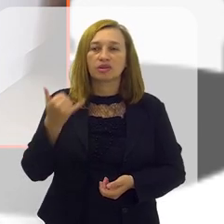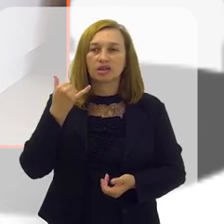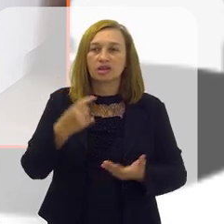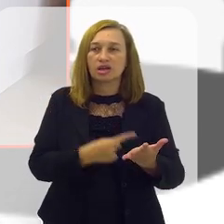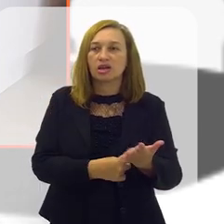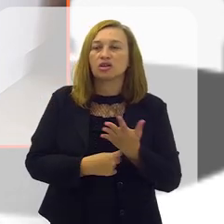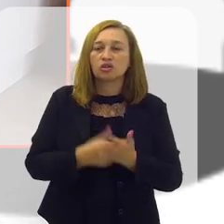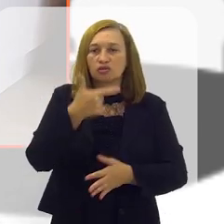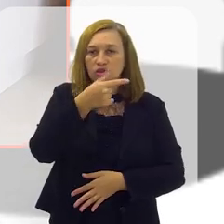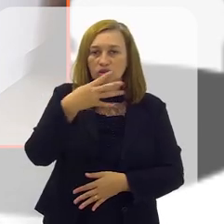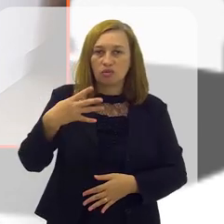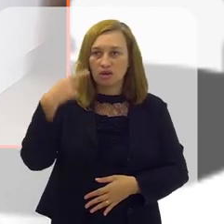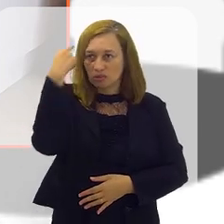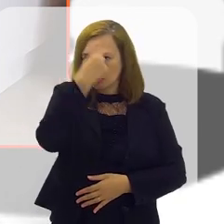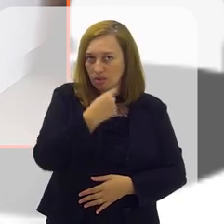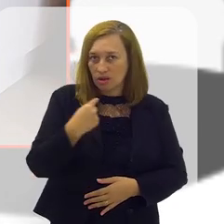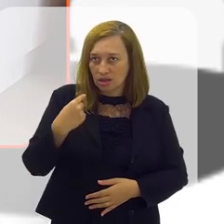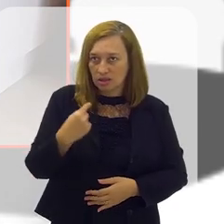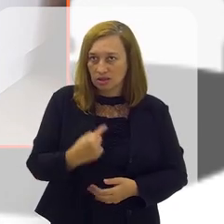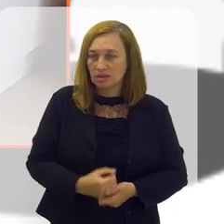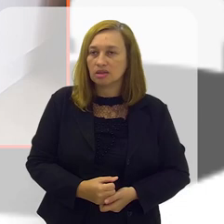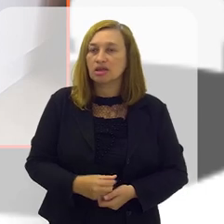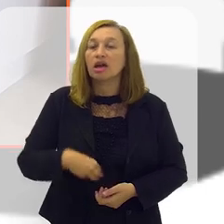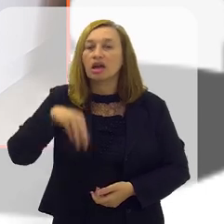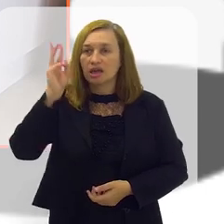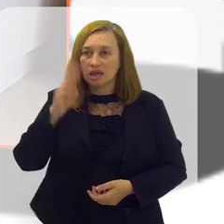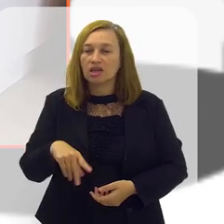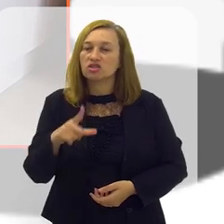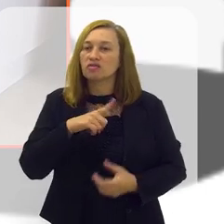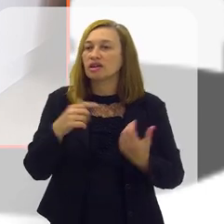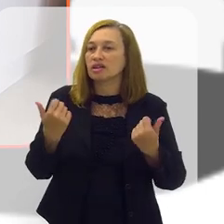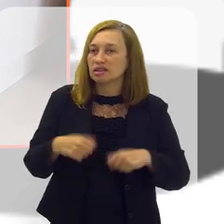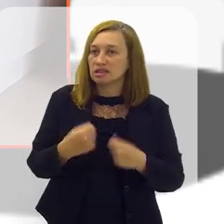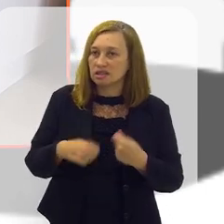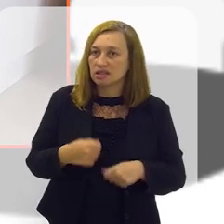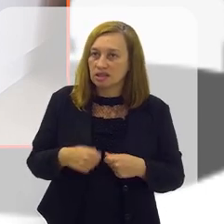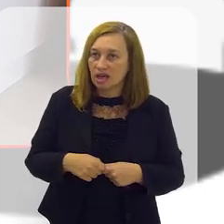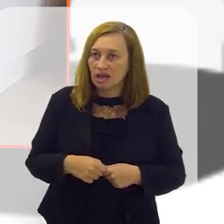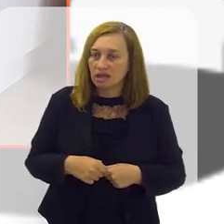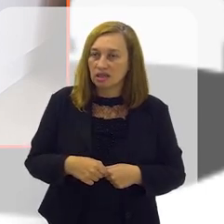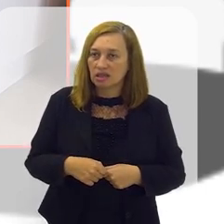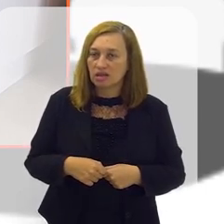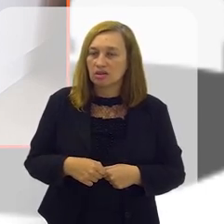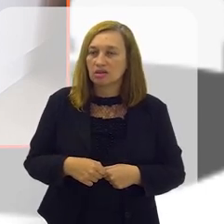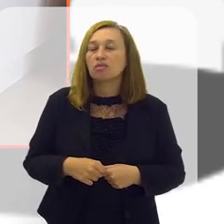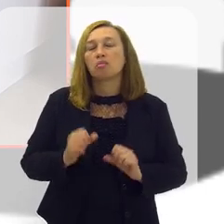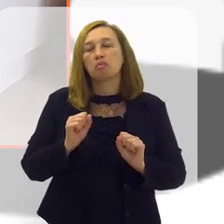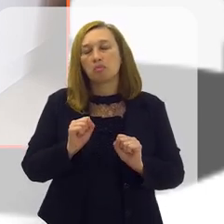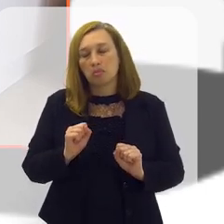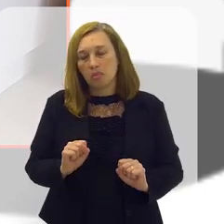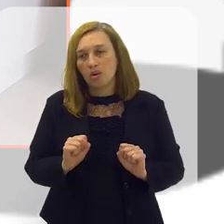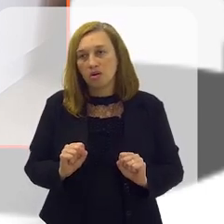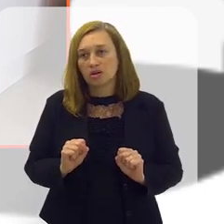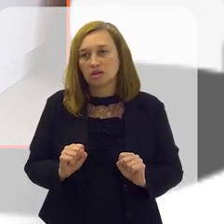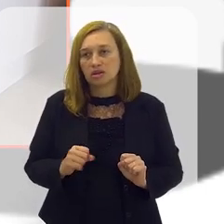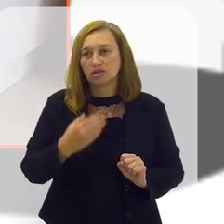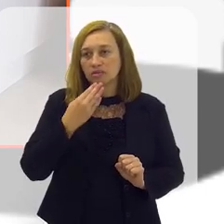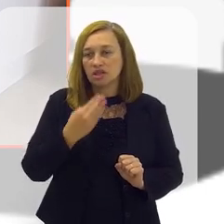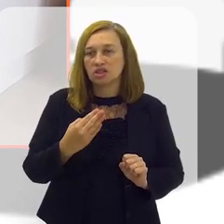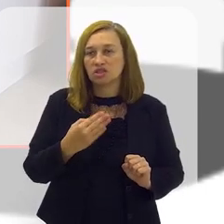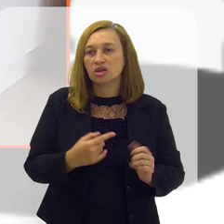que é uma linha de ajuda que funciona 24 horas. E aí, quem tiver essa necessidade específica, ela